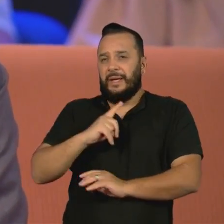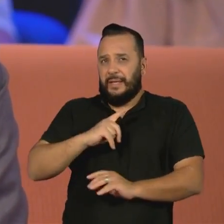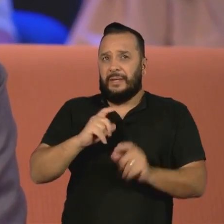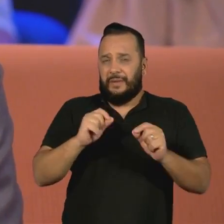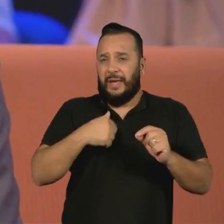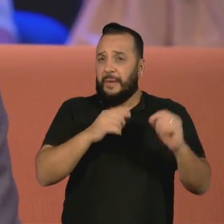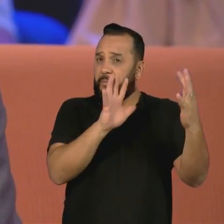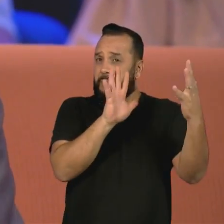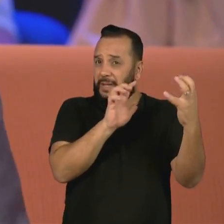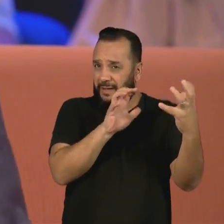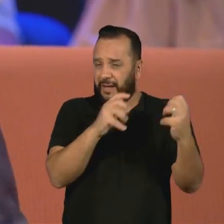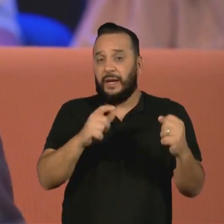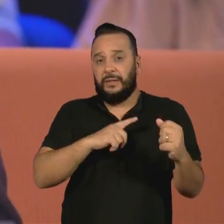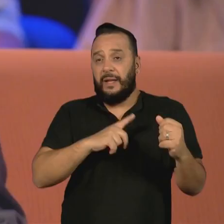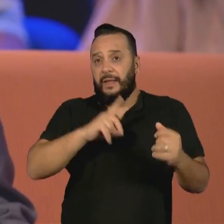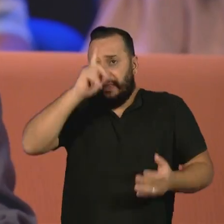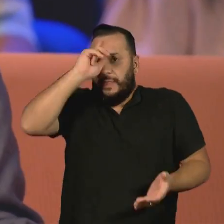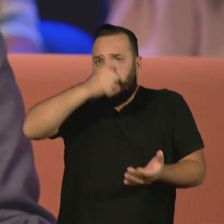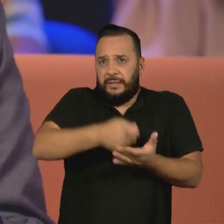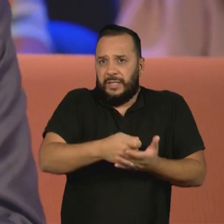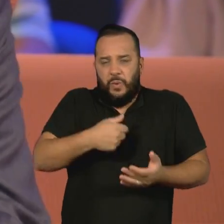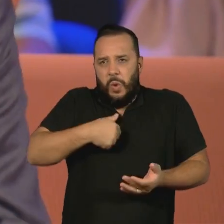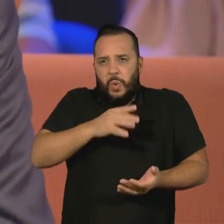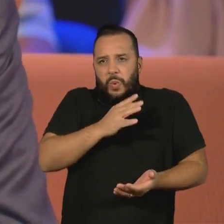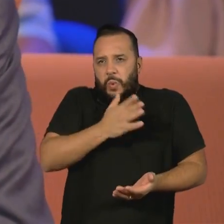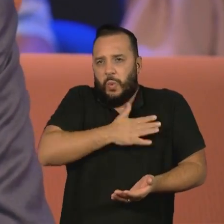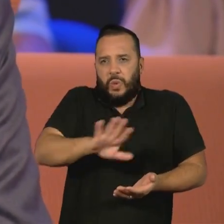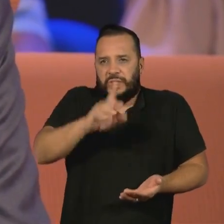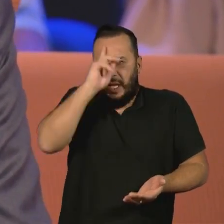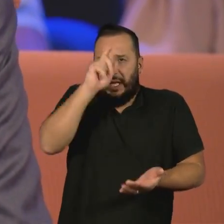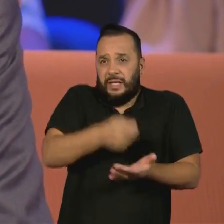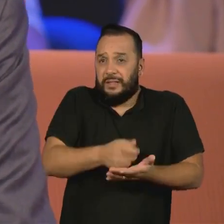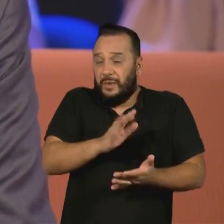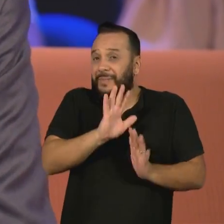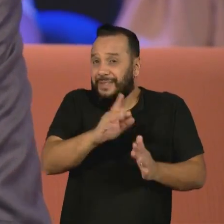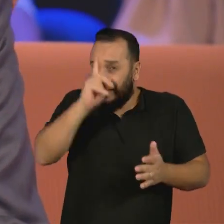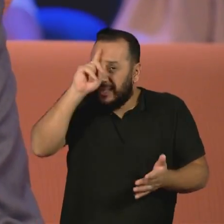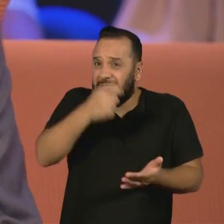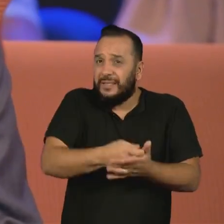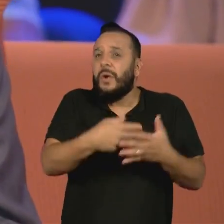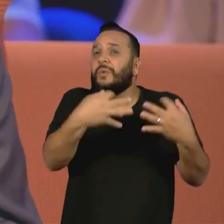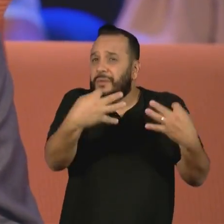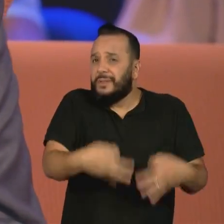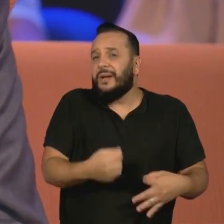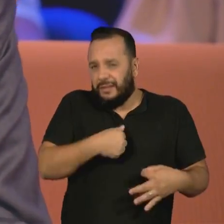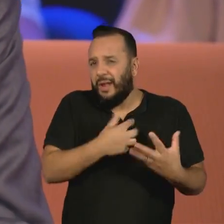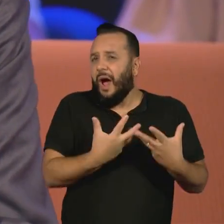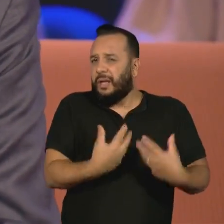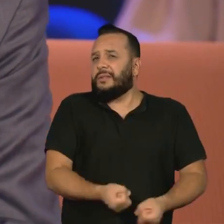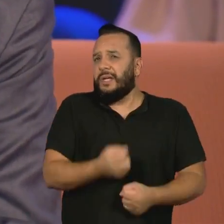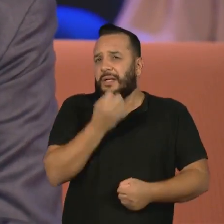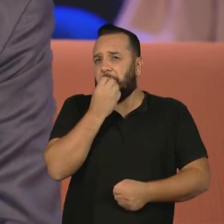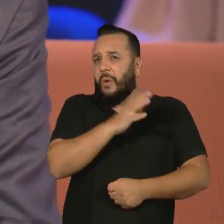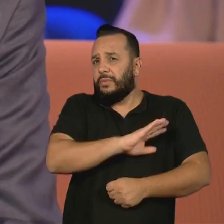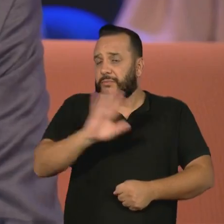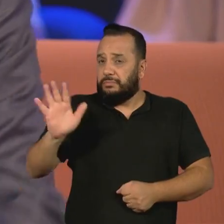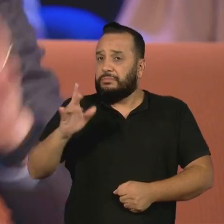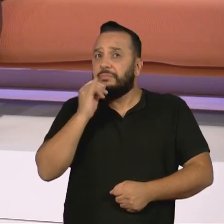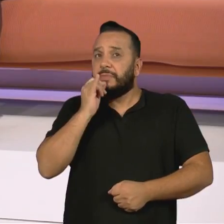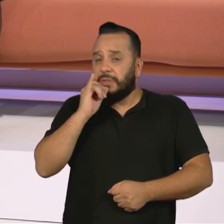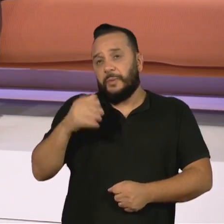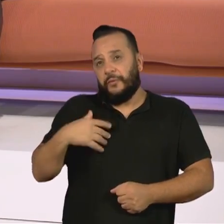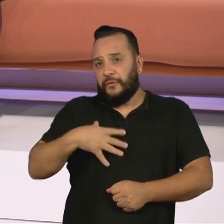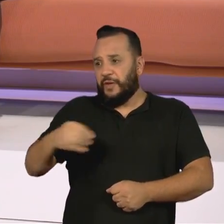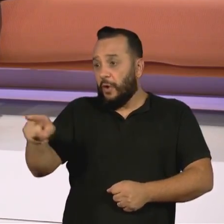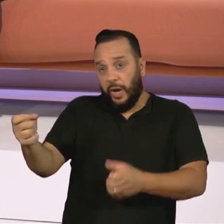uma decisão, ele pode não gostar, mas se a decisão for bem feita, ele se conforma, ele entende, né? Quando você diz para o teu filho assim, olha, você não